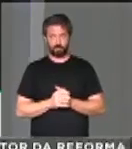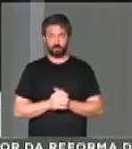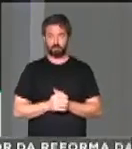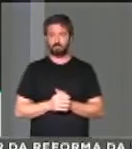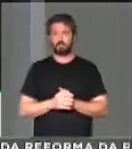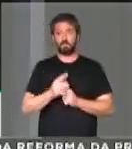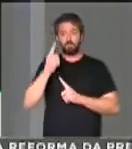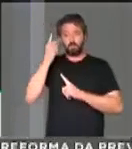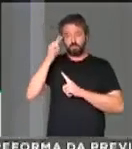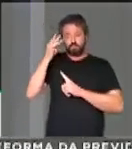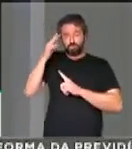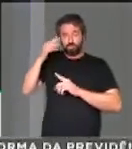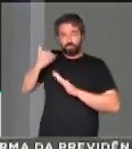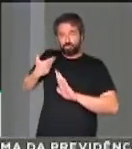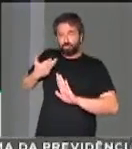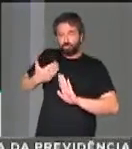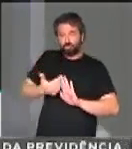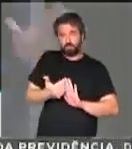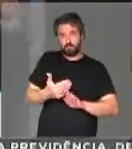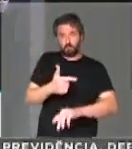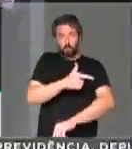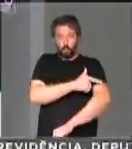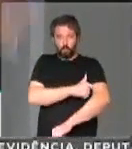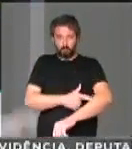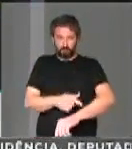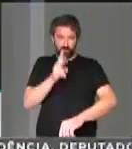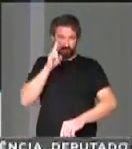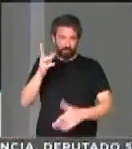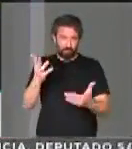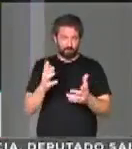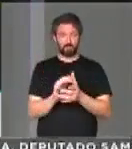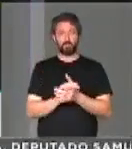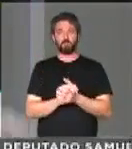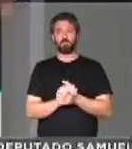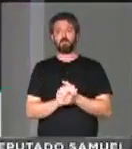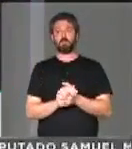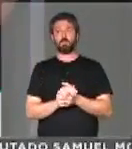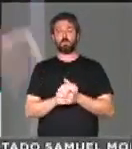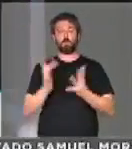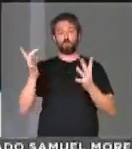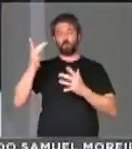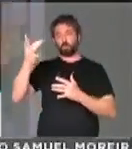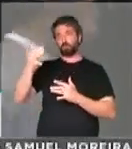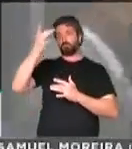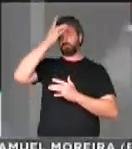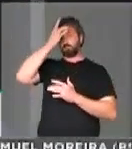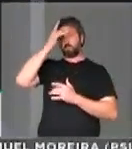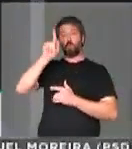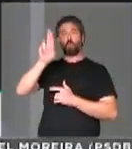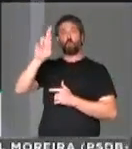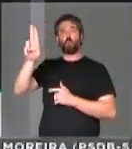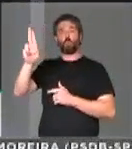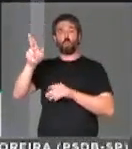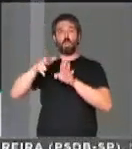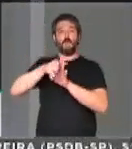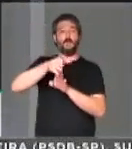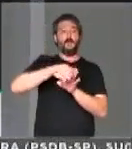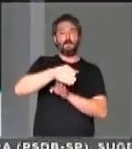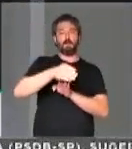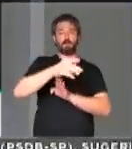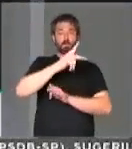Nos últimos dias, o comportamento do guru do presidente da